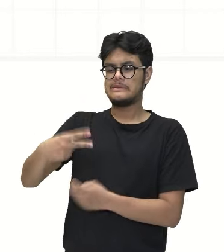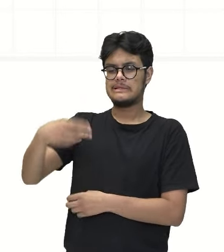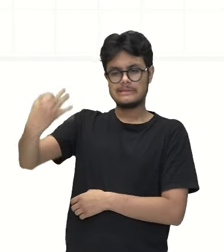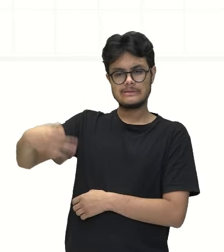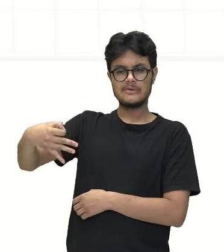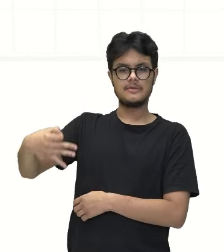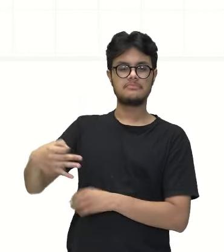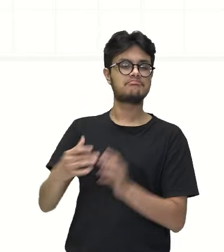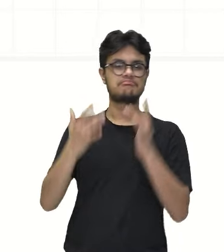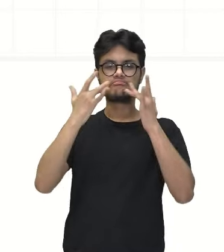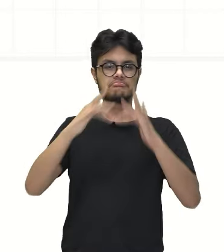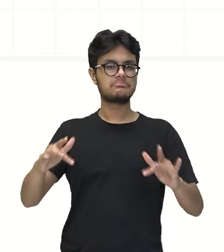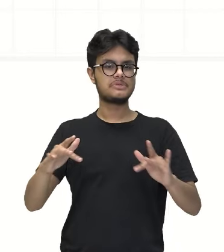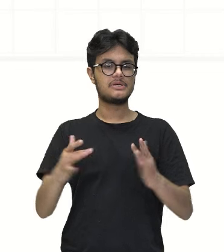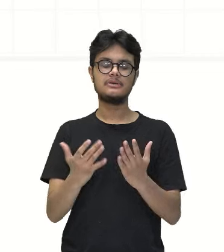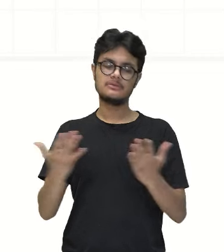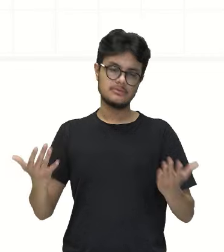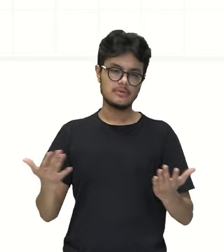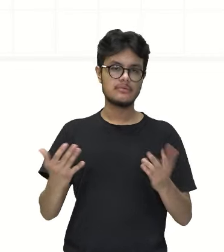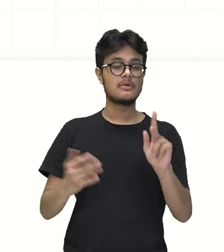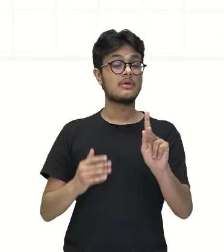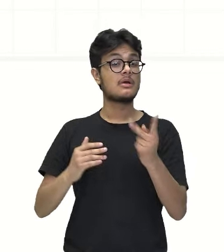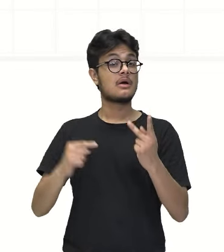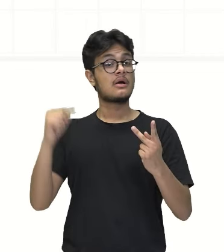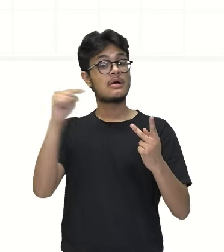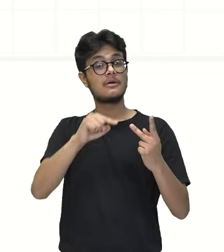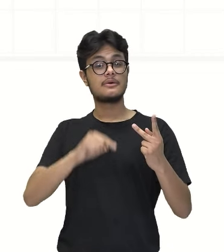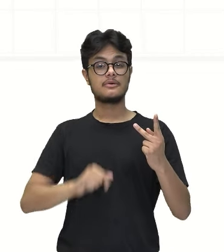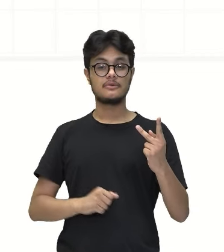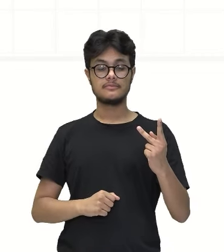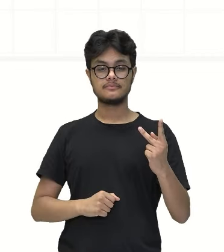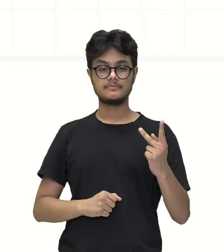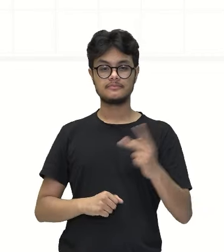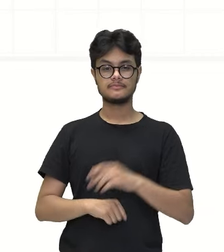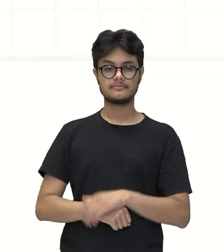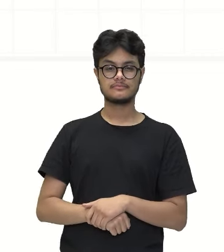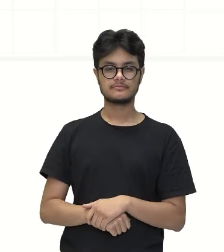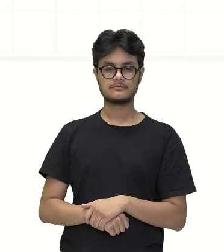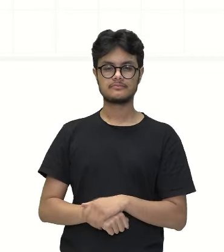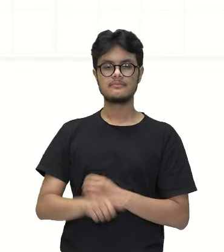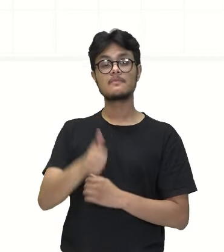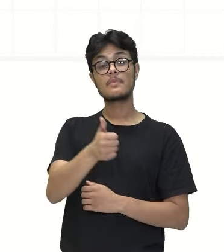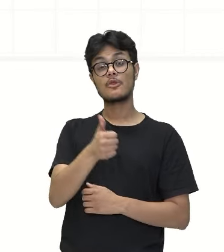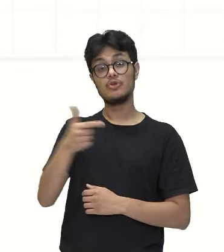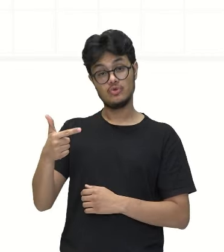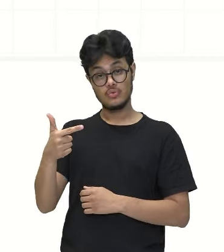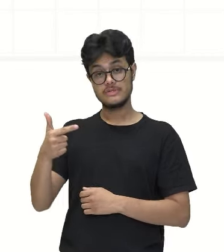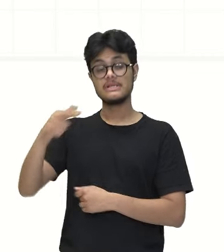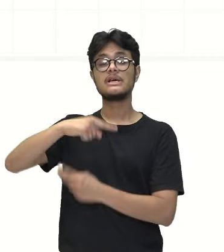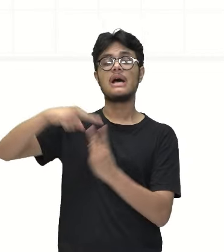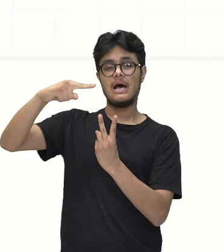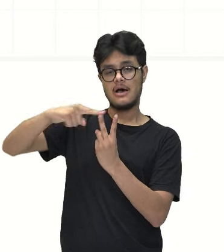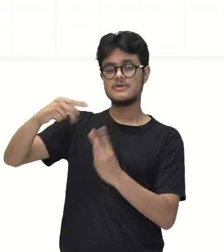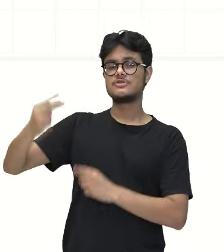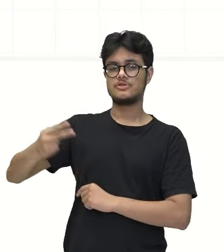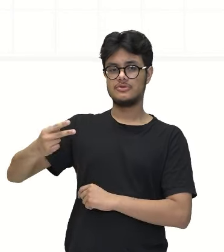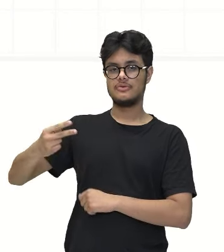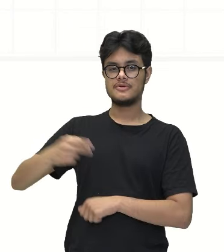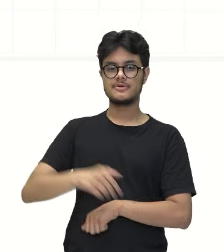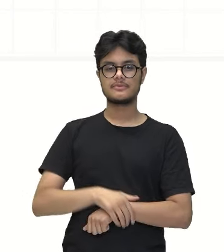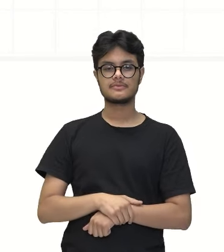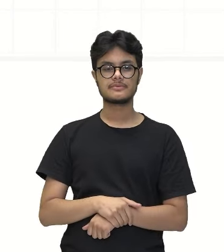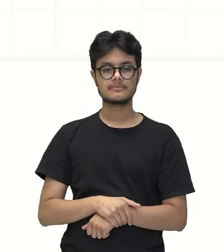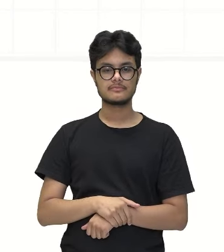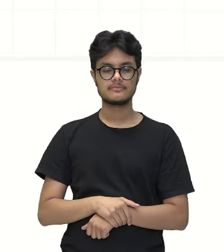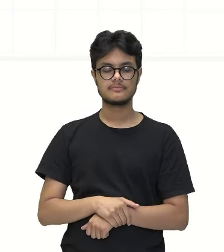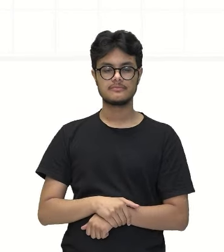De raiz quadrada de 2, tá? Então, a altura desse triângulo retângulo é 12 raiz